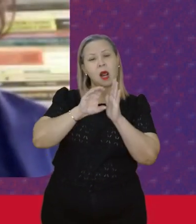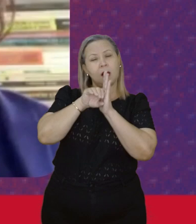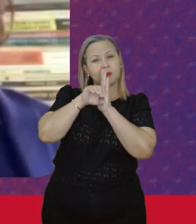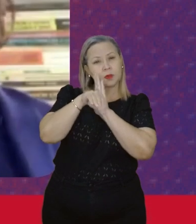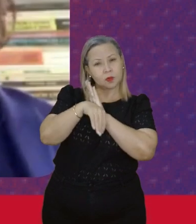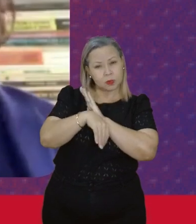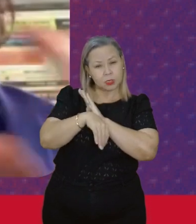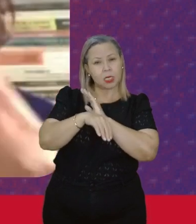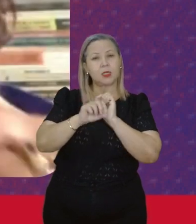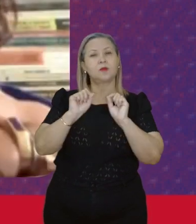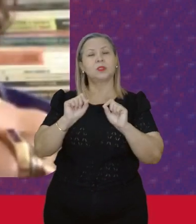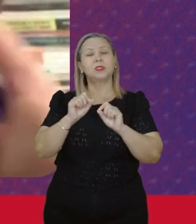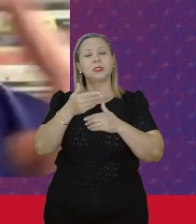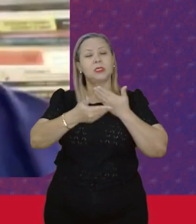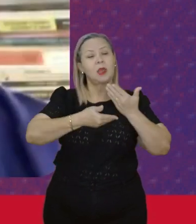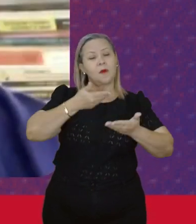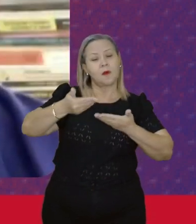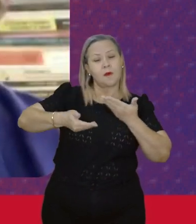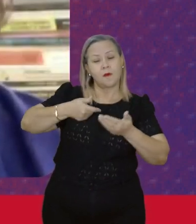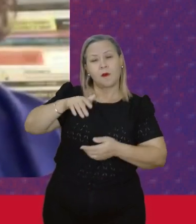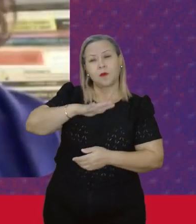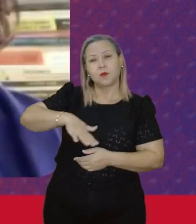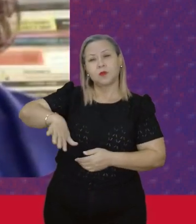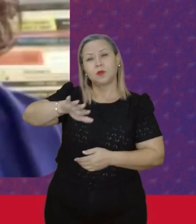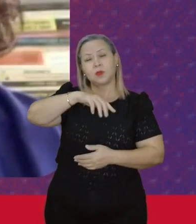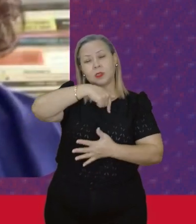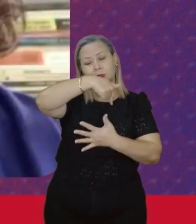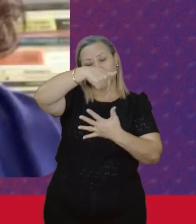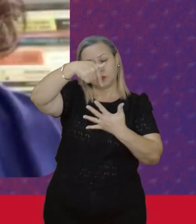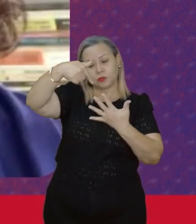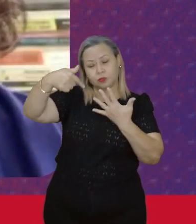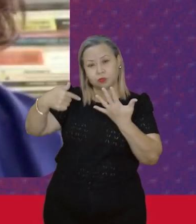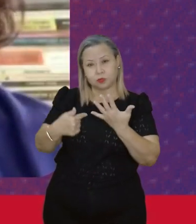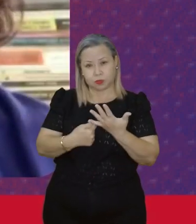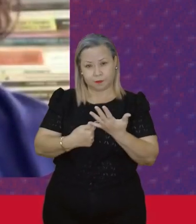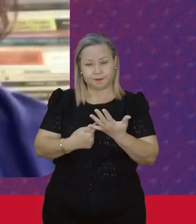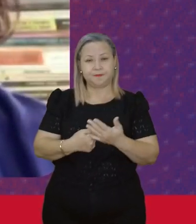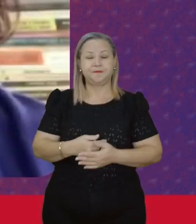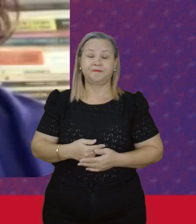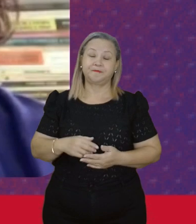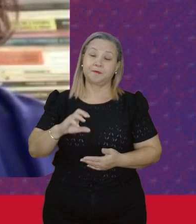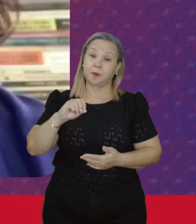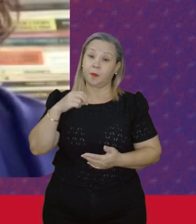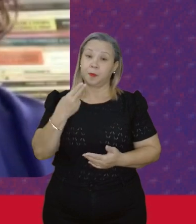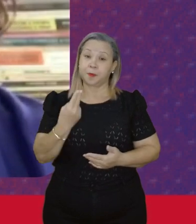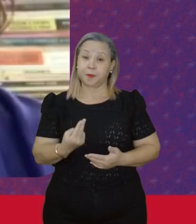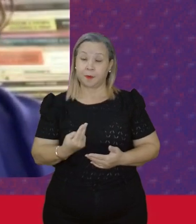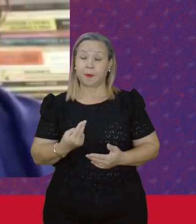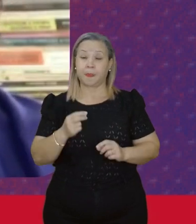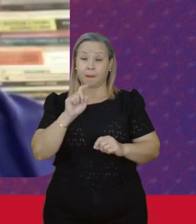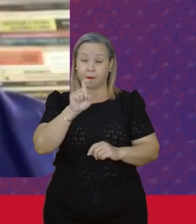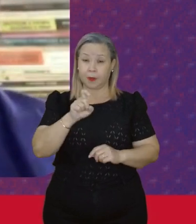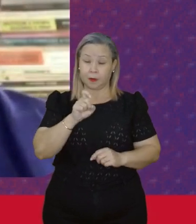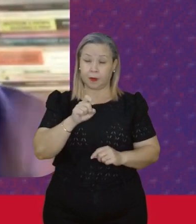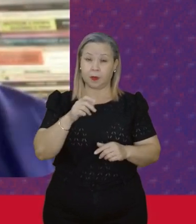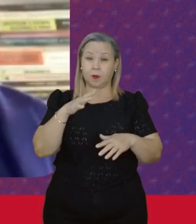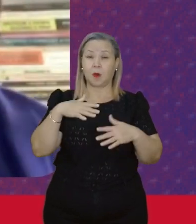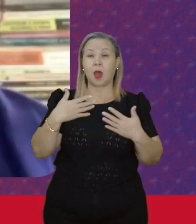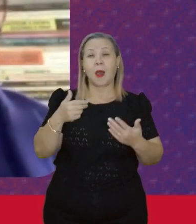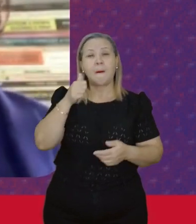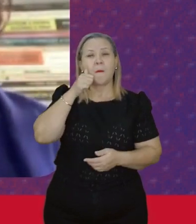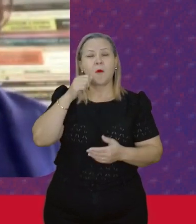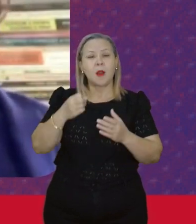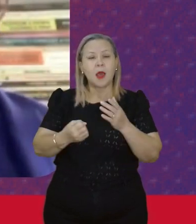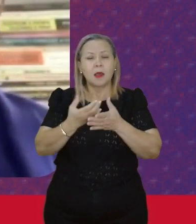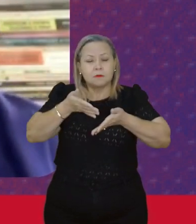gênero, que envolve todas essas dimensões. Ou seja, uma mulher nasceu mulher,